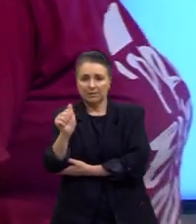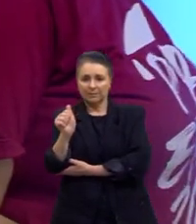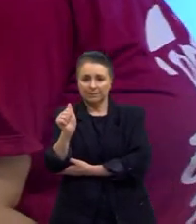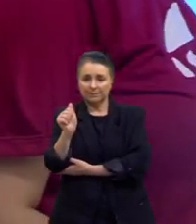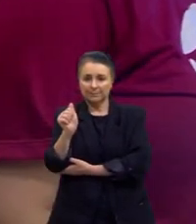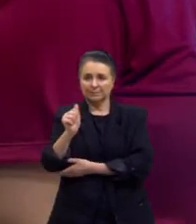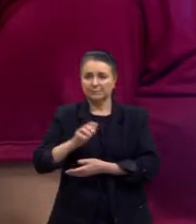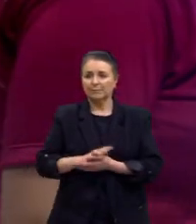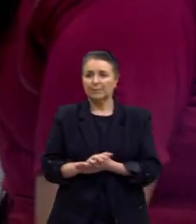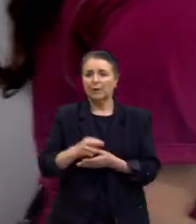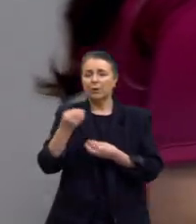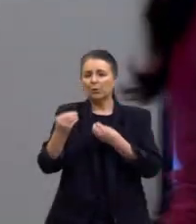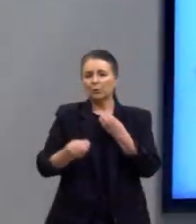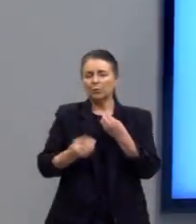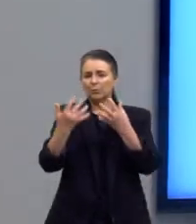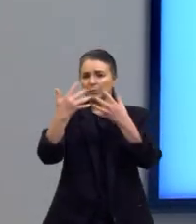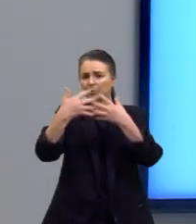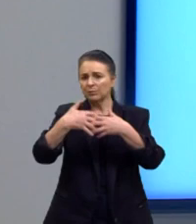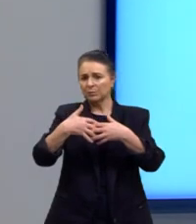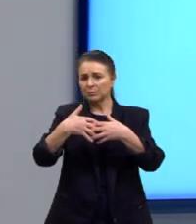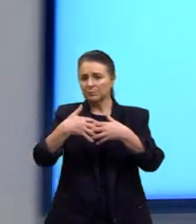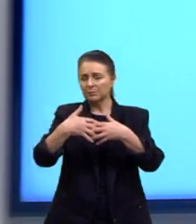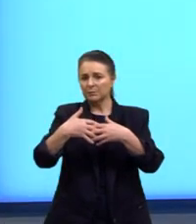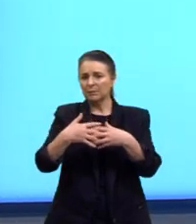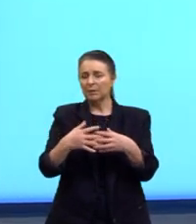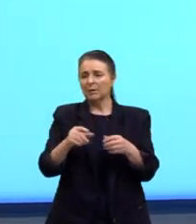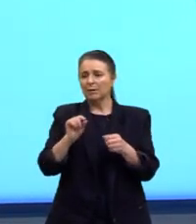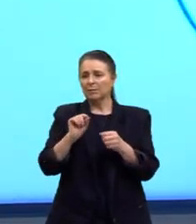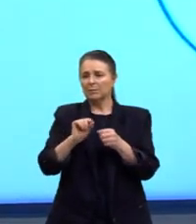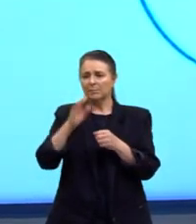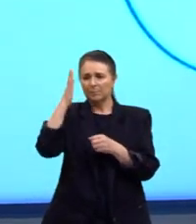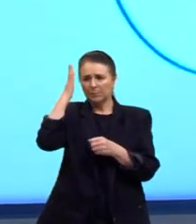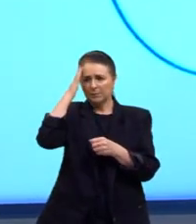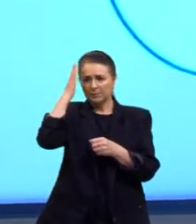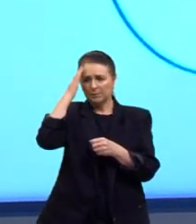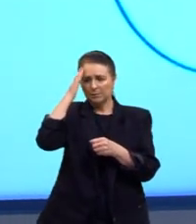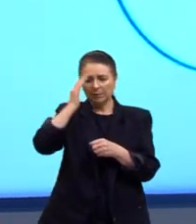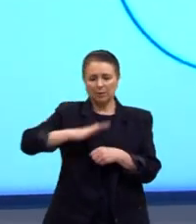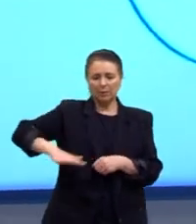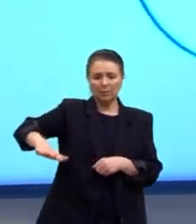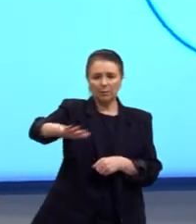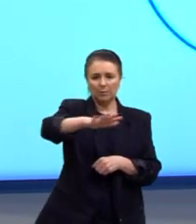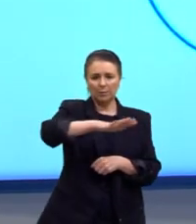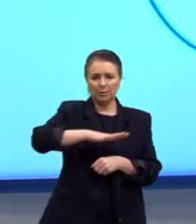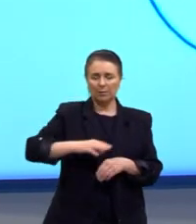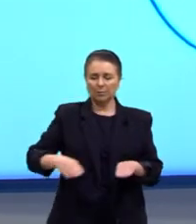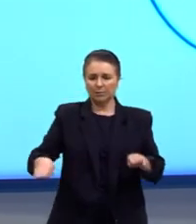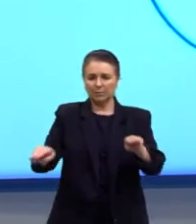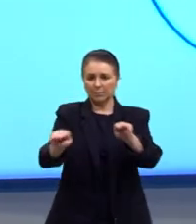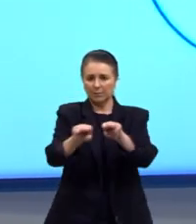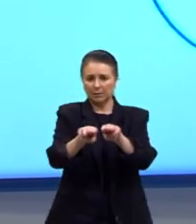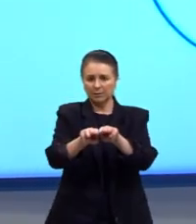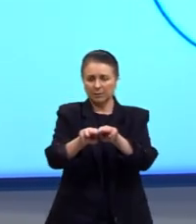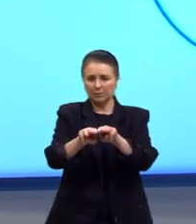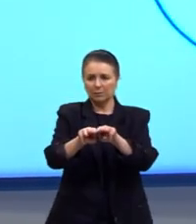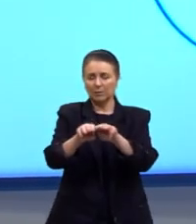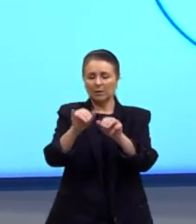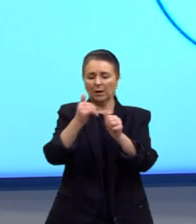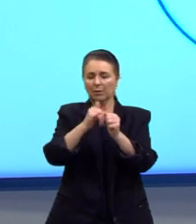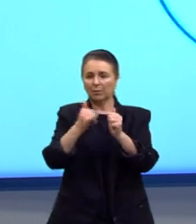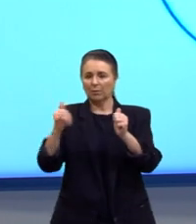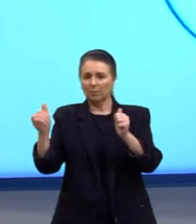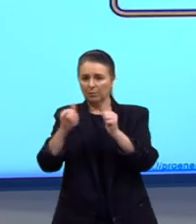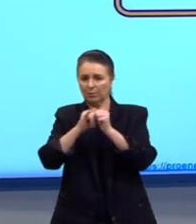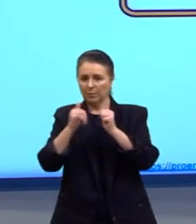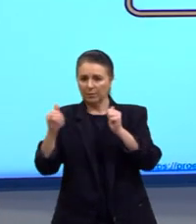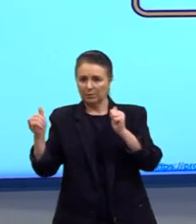vai ver, né, como que funciona para saber o campo magnético, né, em relação à corrente ou